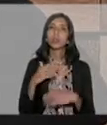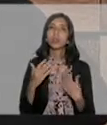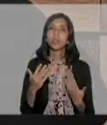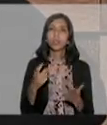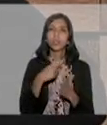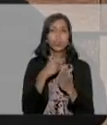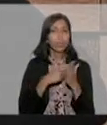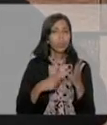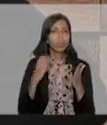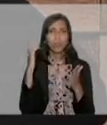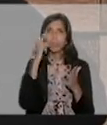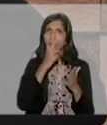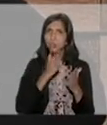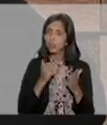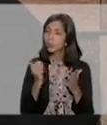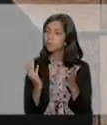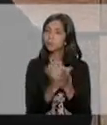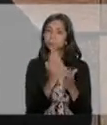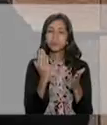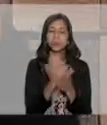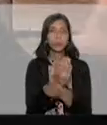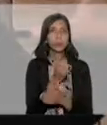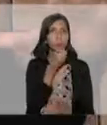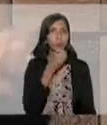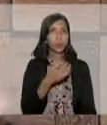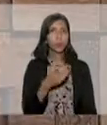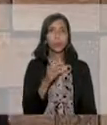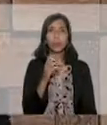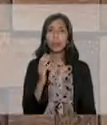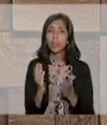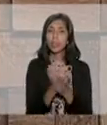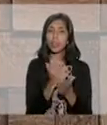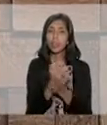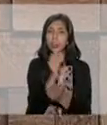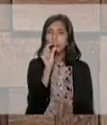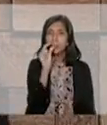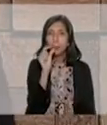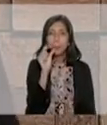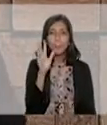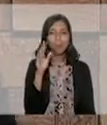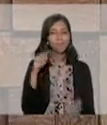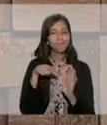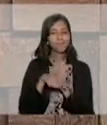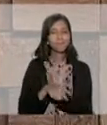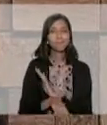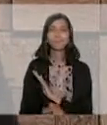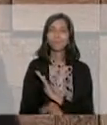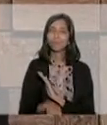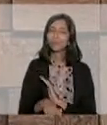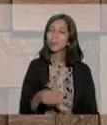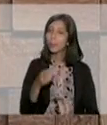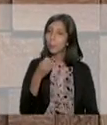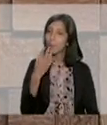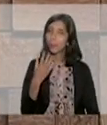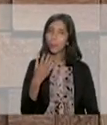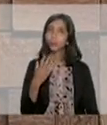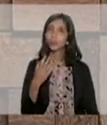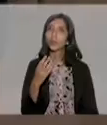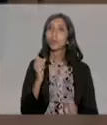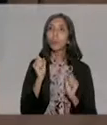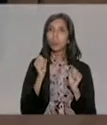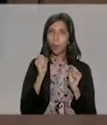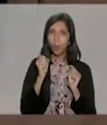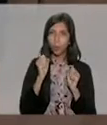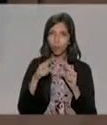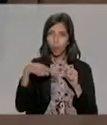gosto, e escreve coisas lindas. Esse livro é um livro pequenininho, mas muito denso. Vale a pena. Vale a